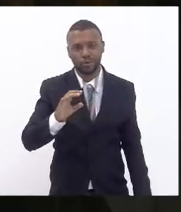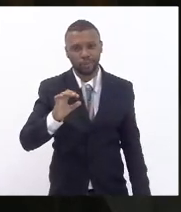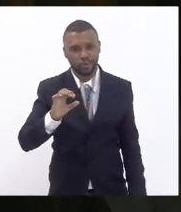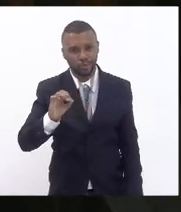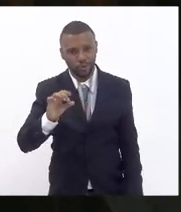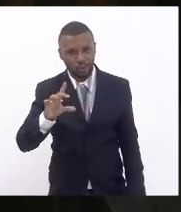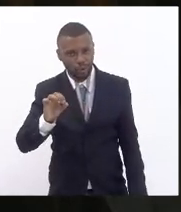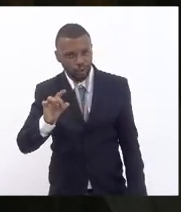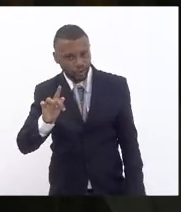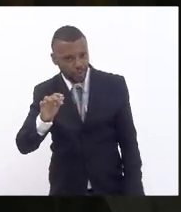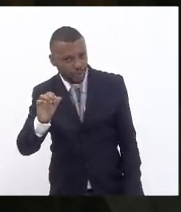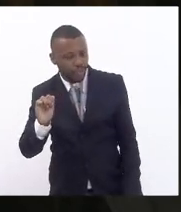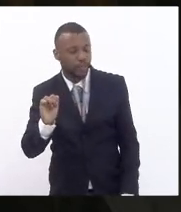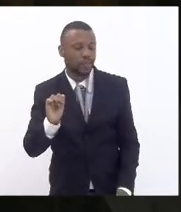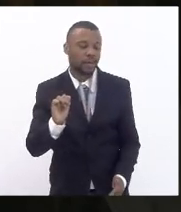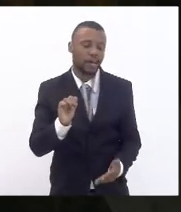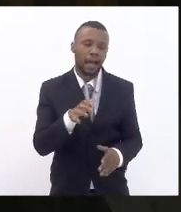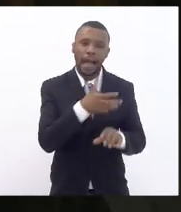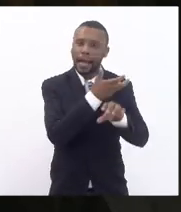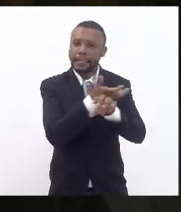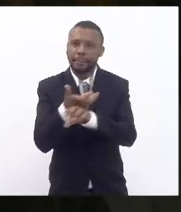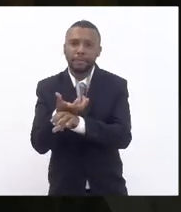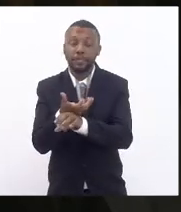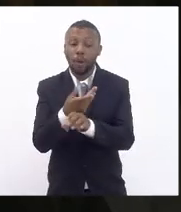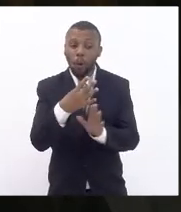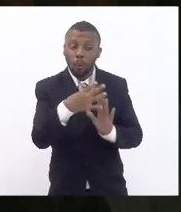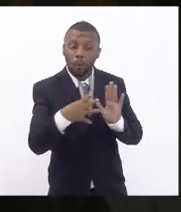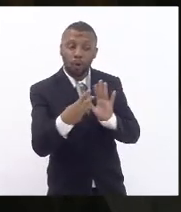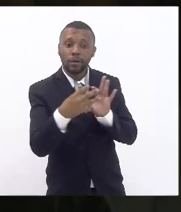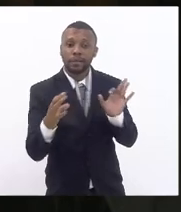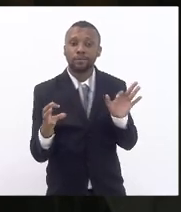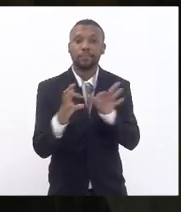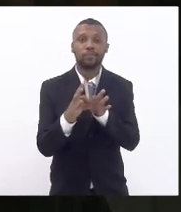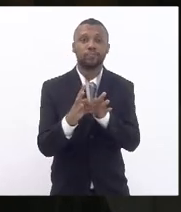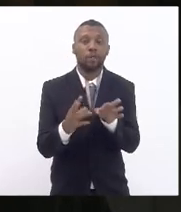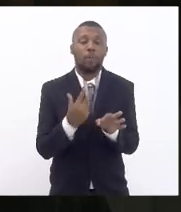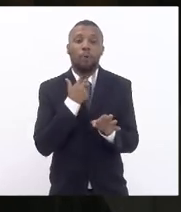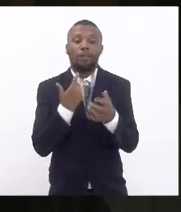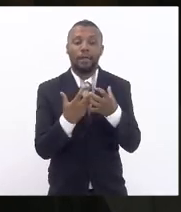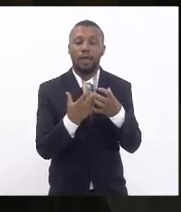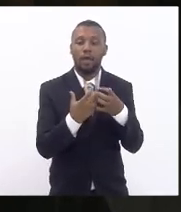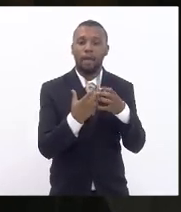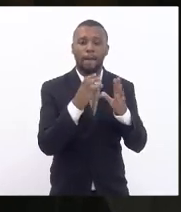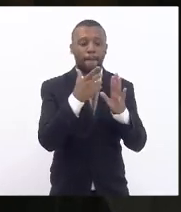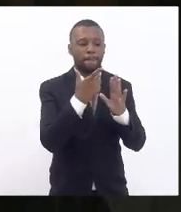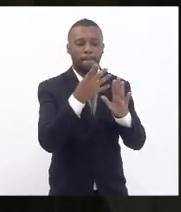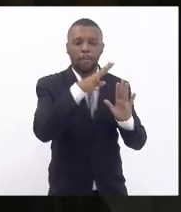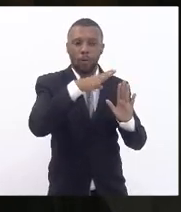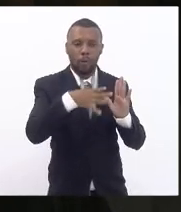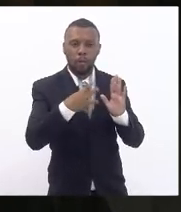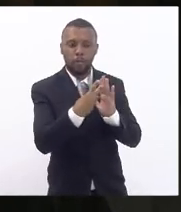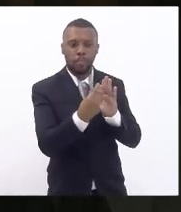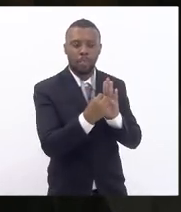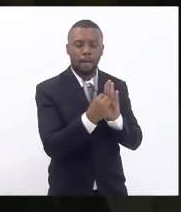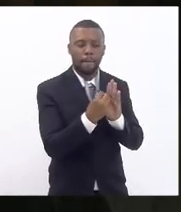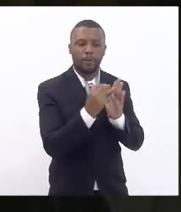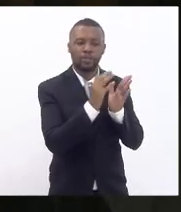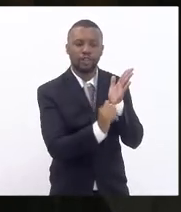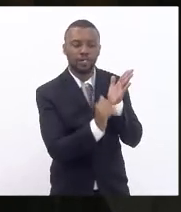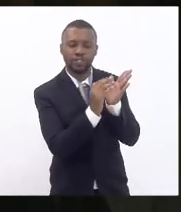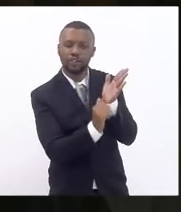O currículo é uma coisa integrada, ele não pode ser esquartejado. Ah, esse ano nós vamos tirar a sociologia. Por